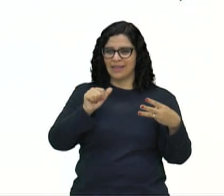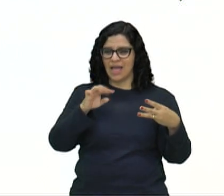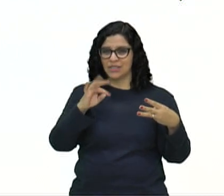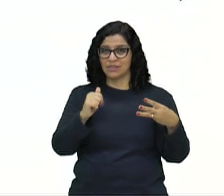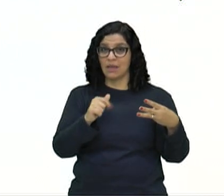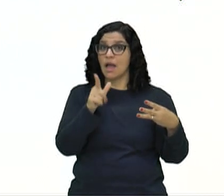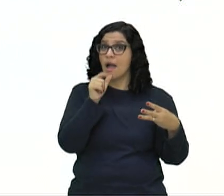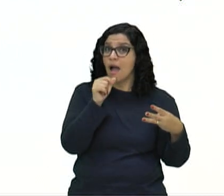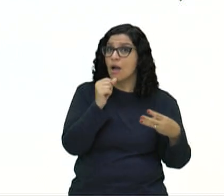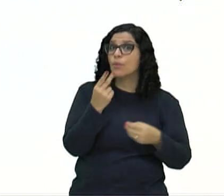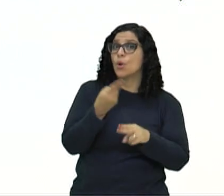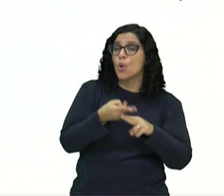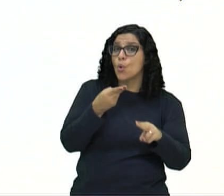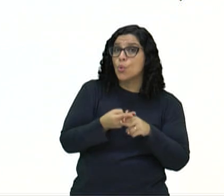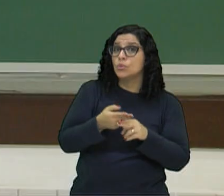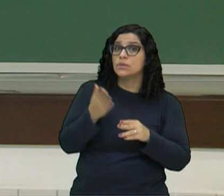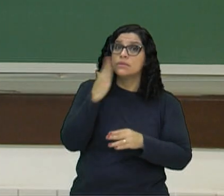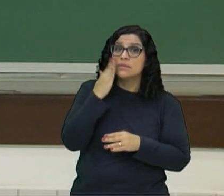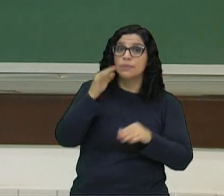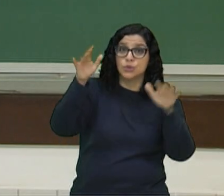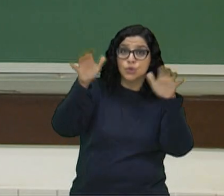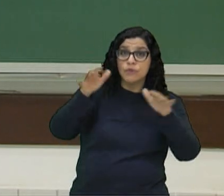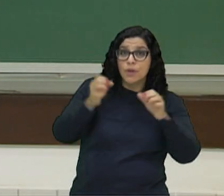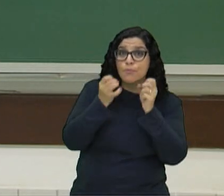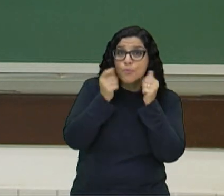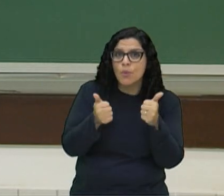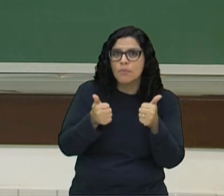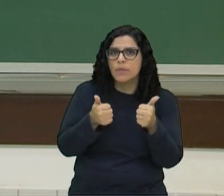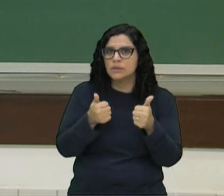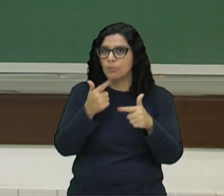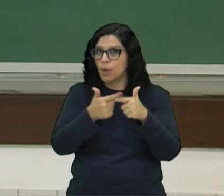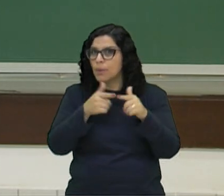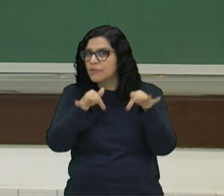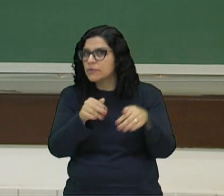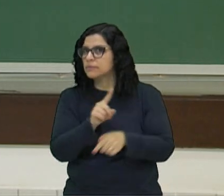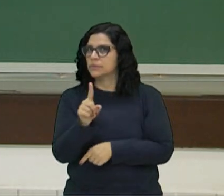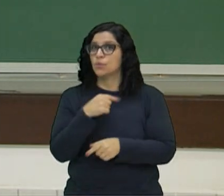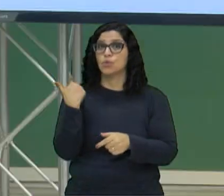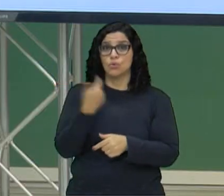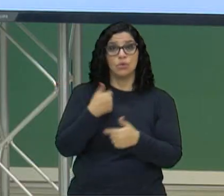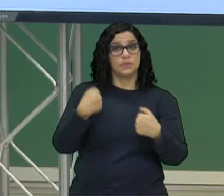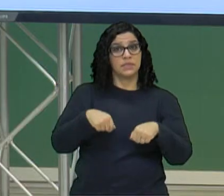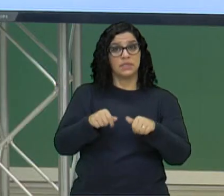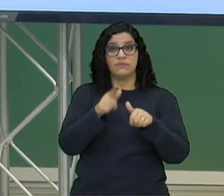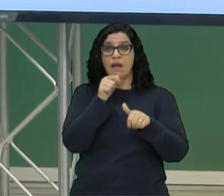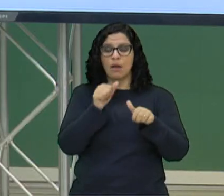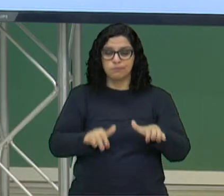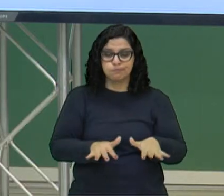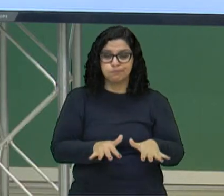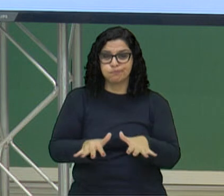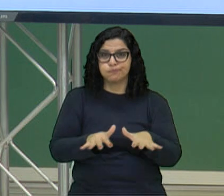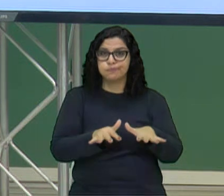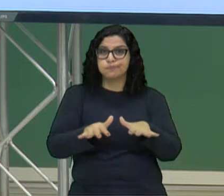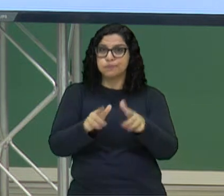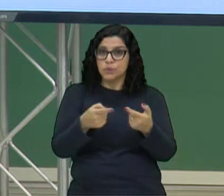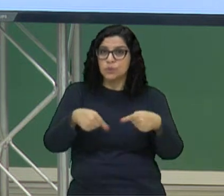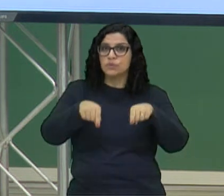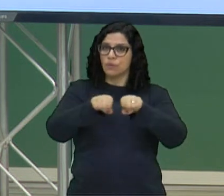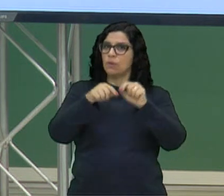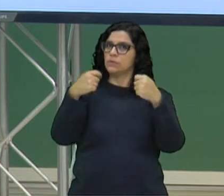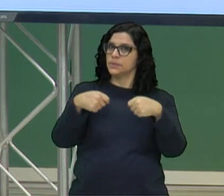a água com sabedoria, está chovendo, ótimo, não resolveu a crise no estado. Temos que abastecer de novo o solo do nosso estado com